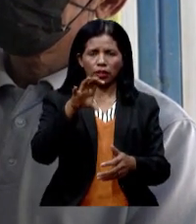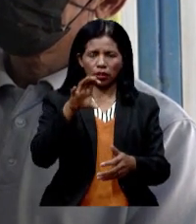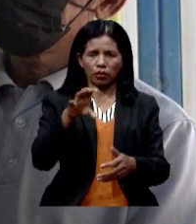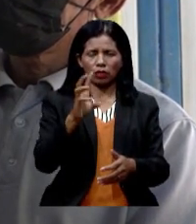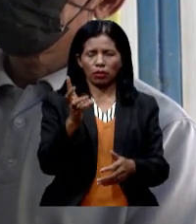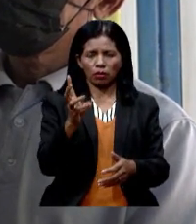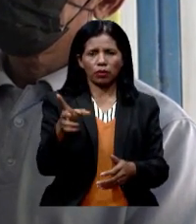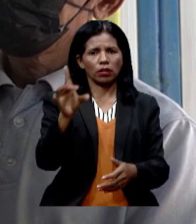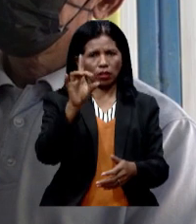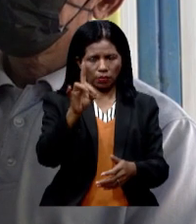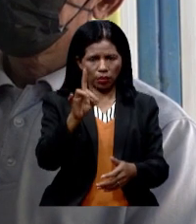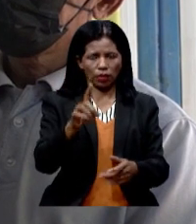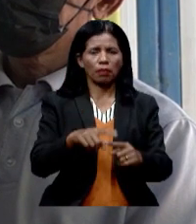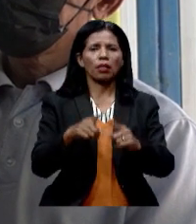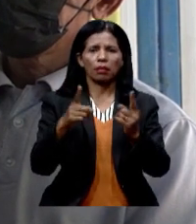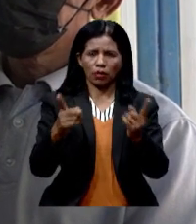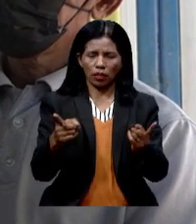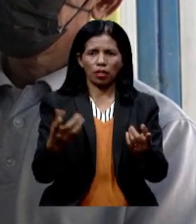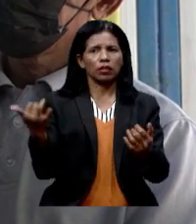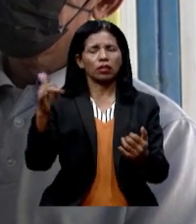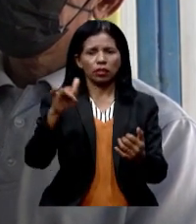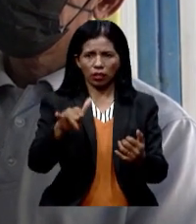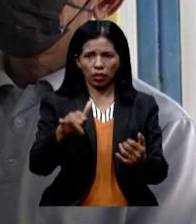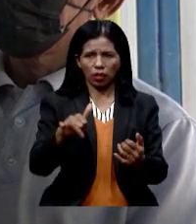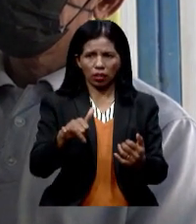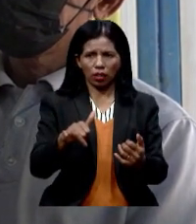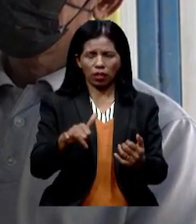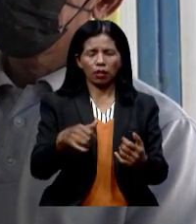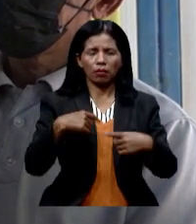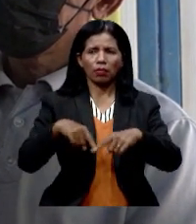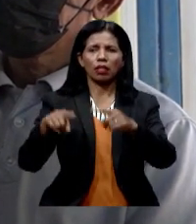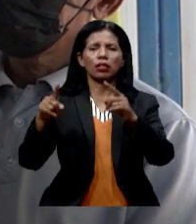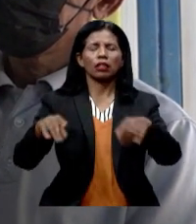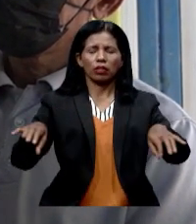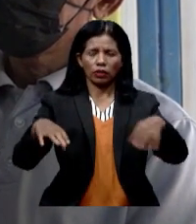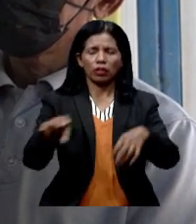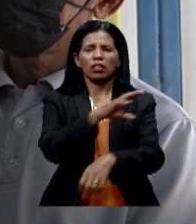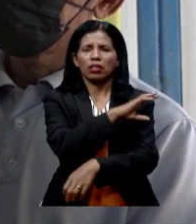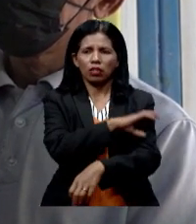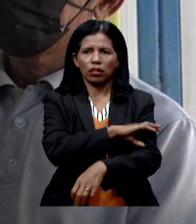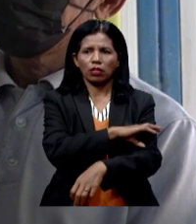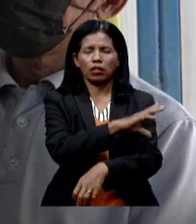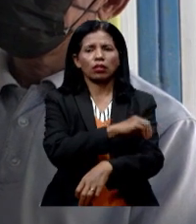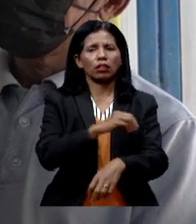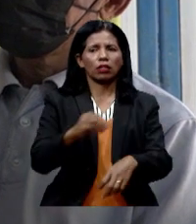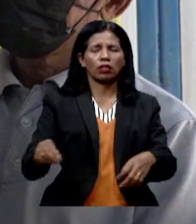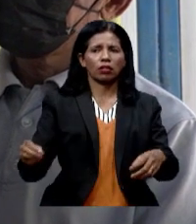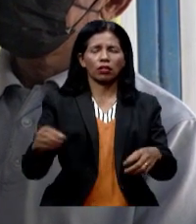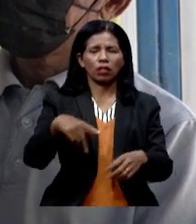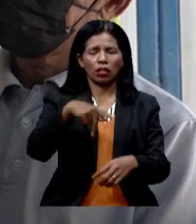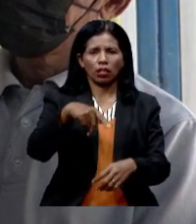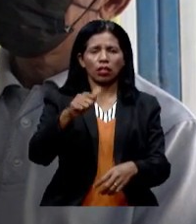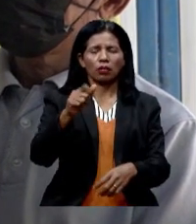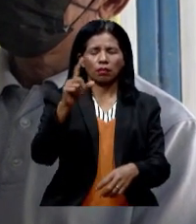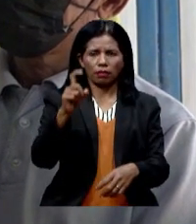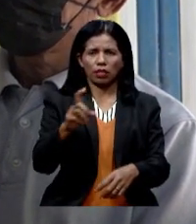468. Mas sir balu baten ia singuransa warramor nomos pax